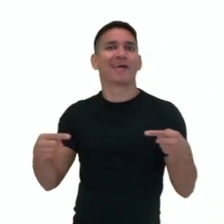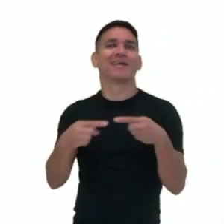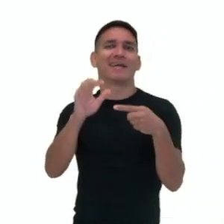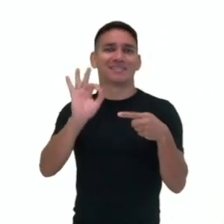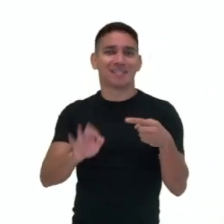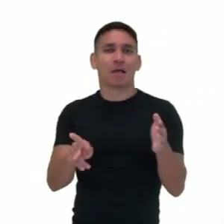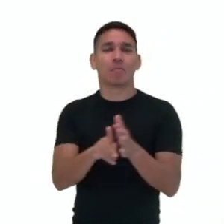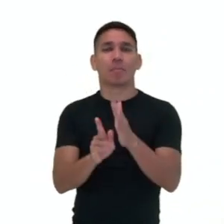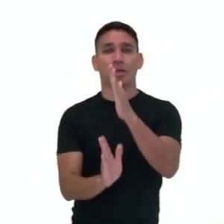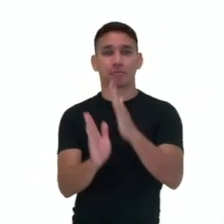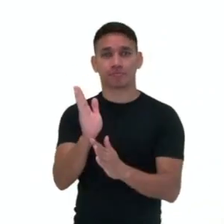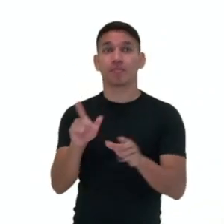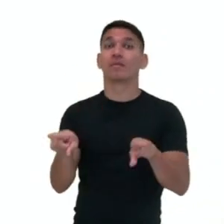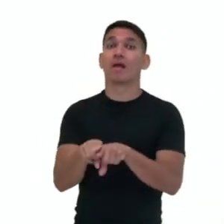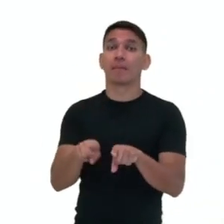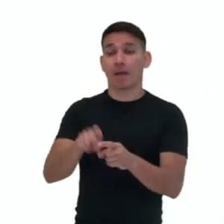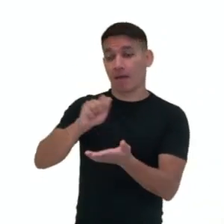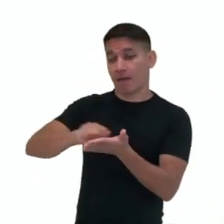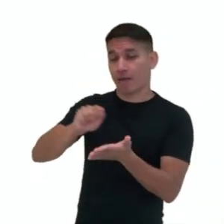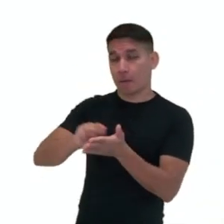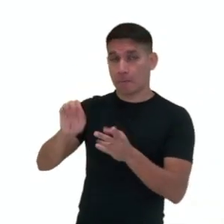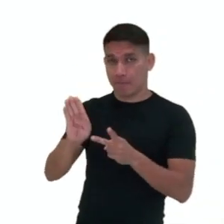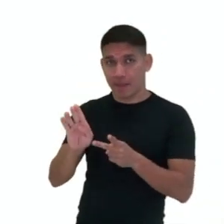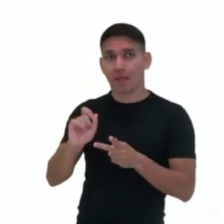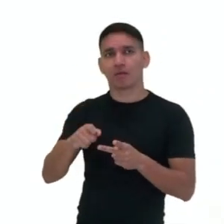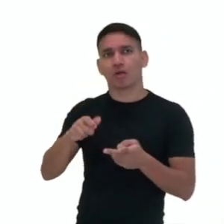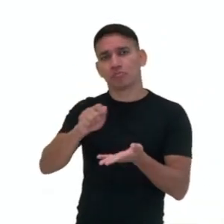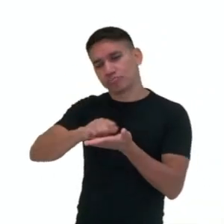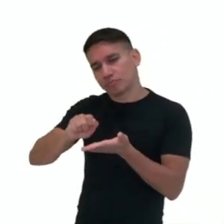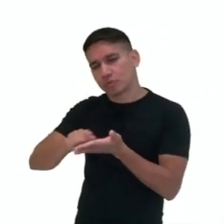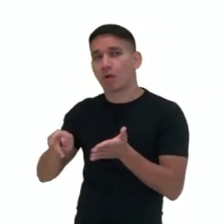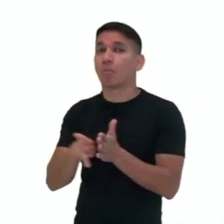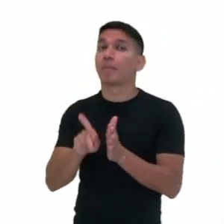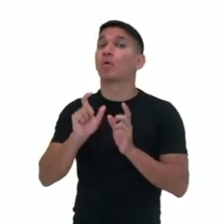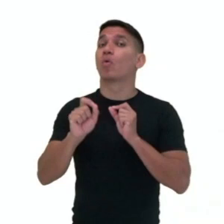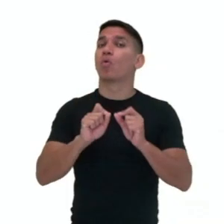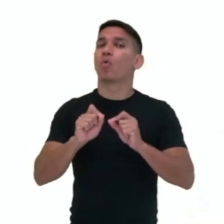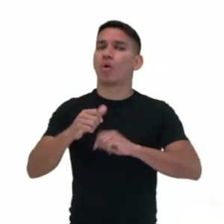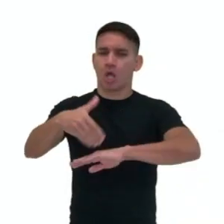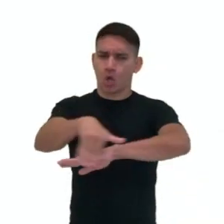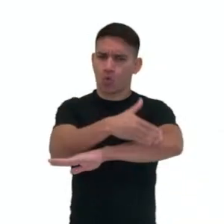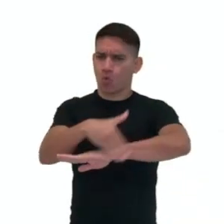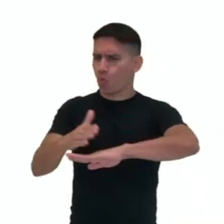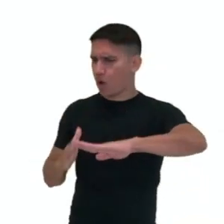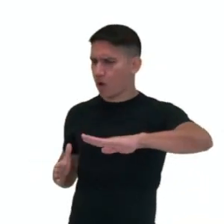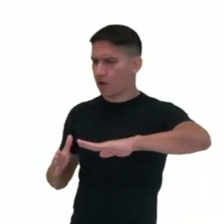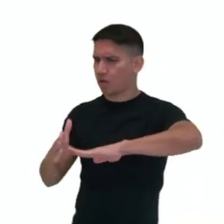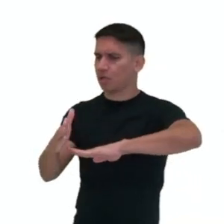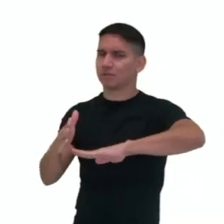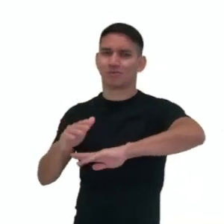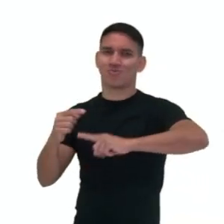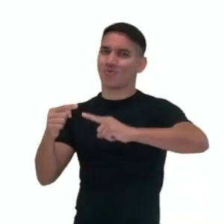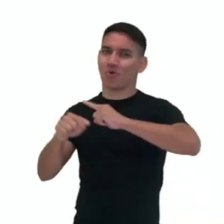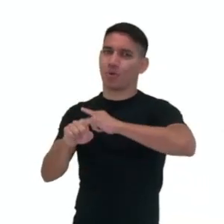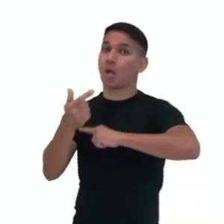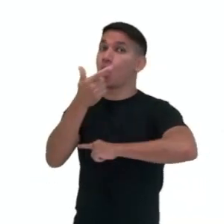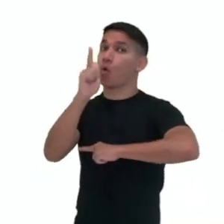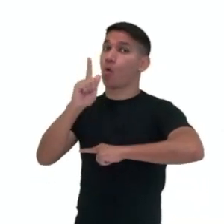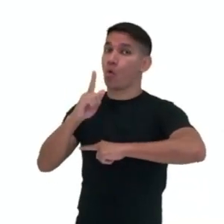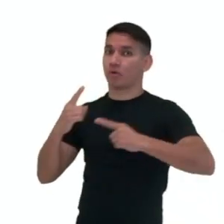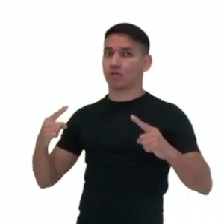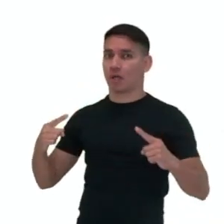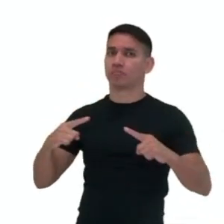linhas do caderno, também trazem essa ideia, né? O cruzamento de ruas já não, né? O cruzamento de ruas, ela já traz uma outra ideia, né? De retas